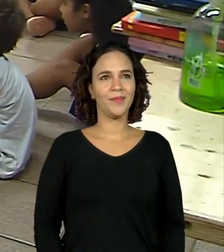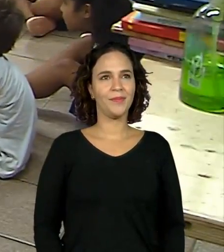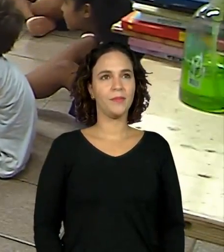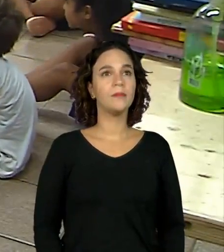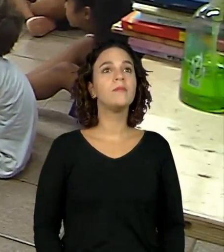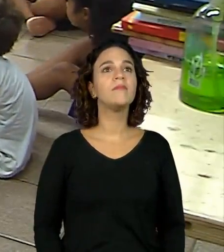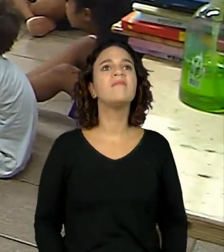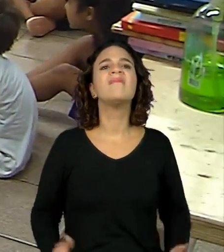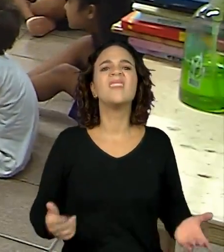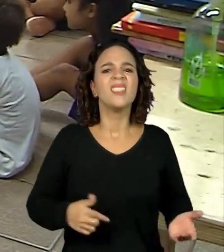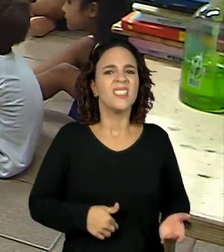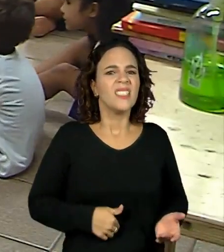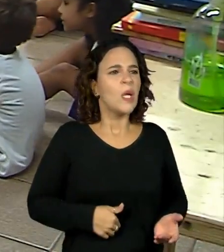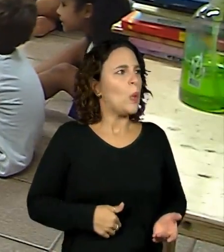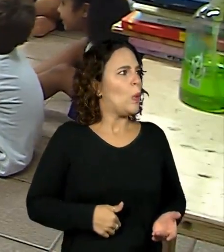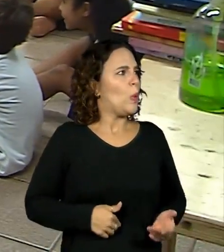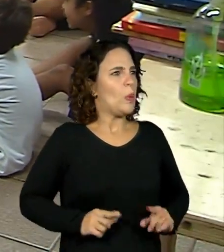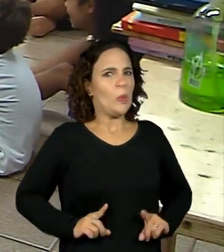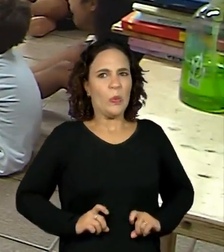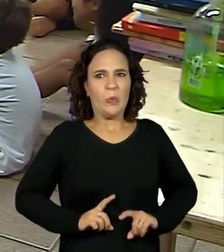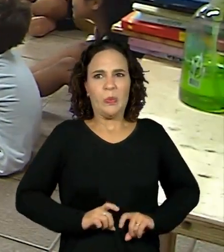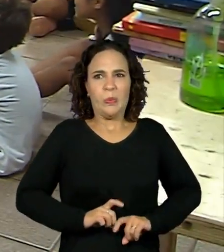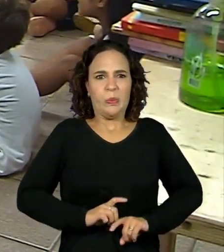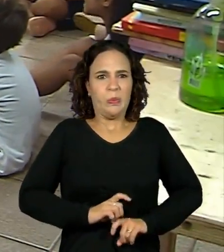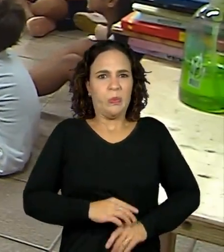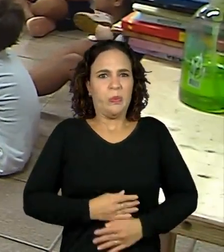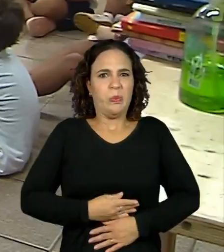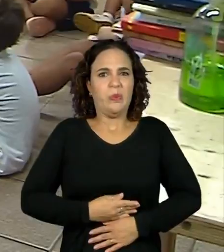Minha barriga, a sua tá roncando, a minha também.